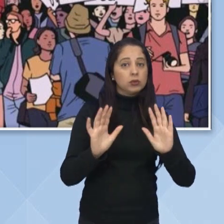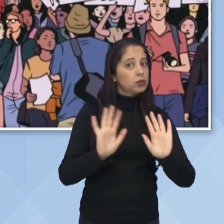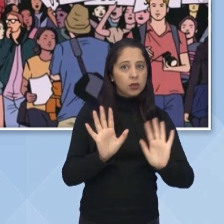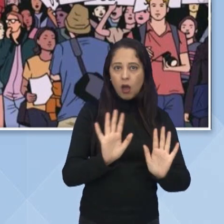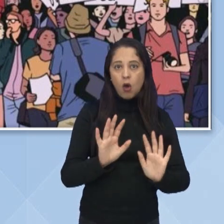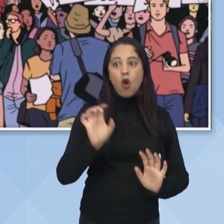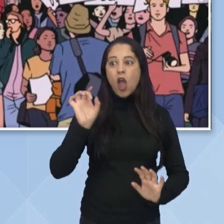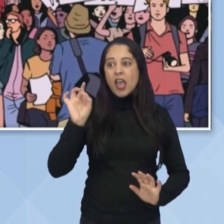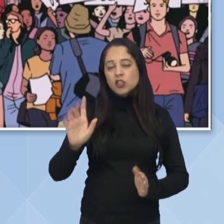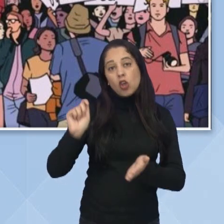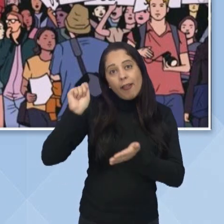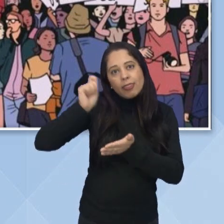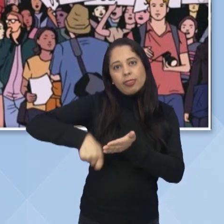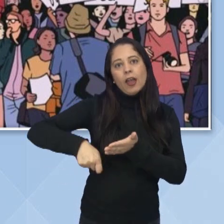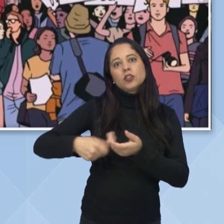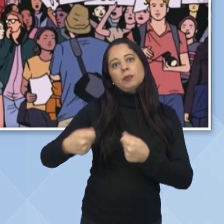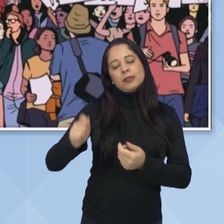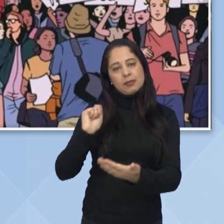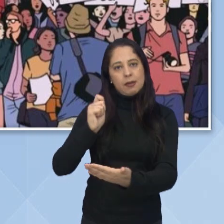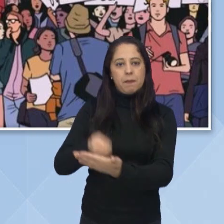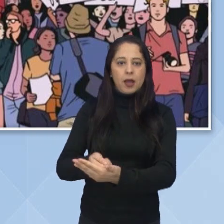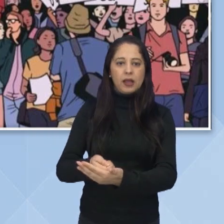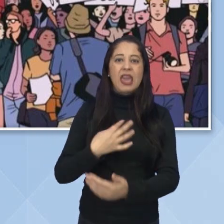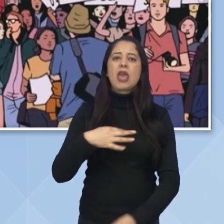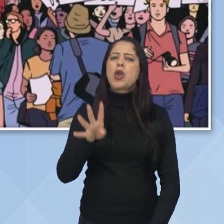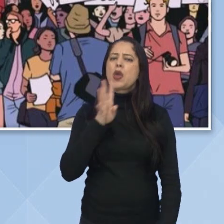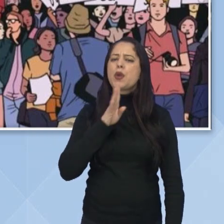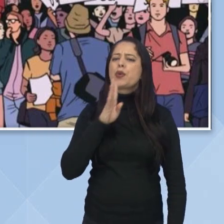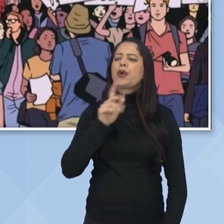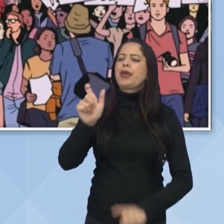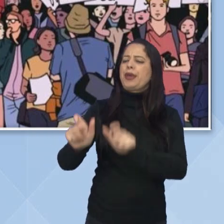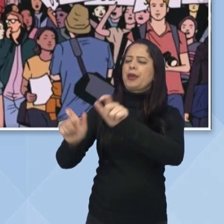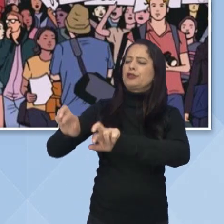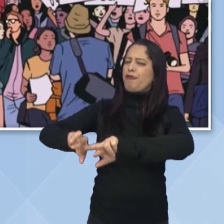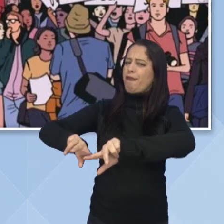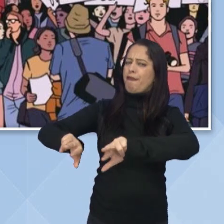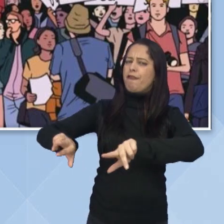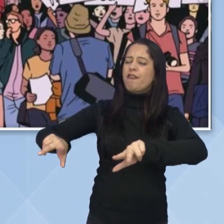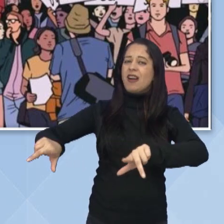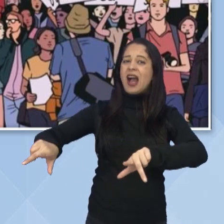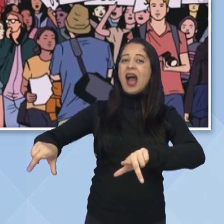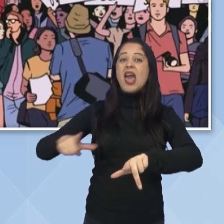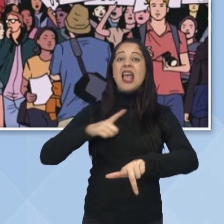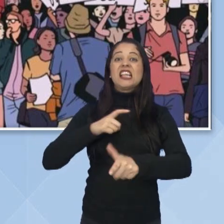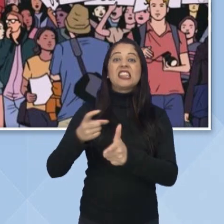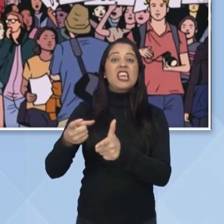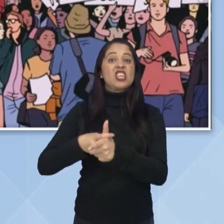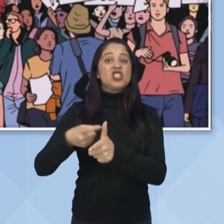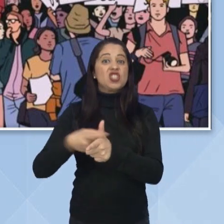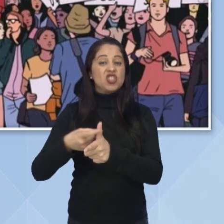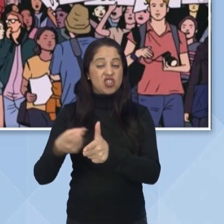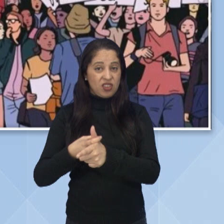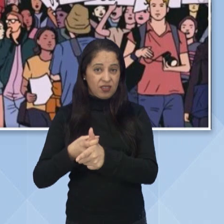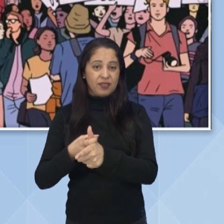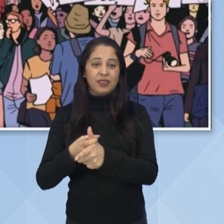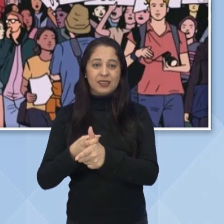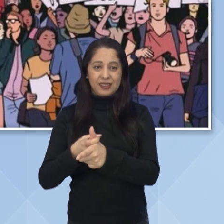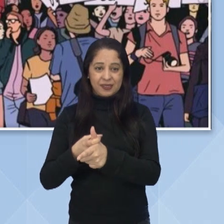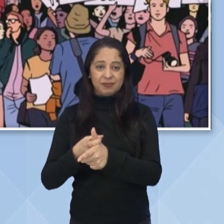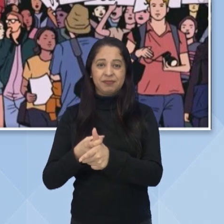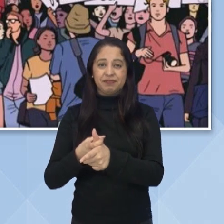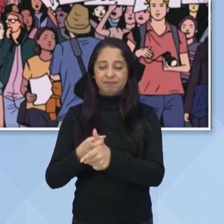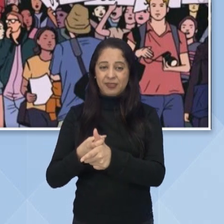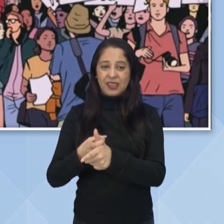E, normalmente, eu conheço vários aposentados que têm essas dívidas de taxas e,